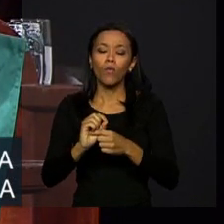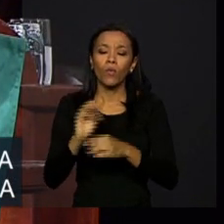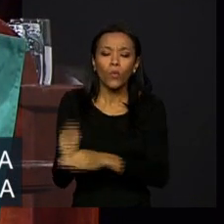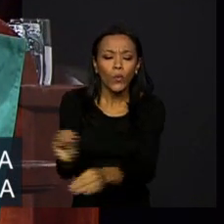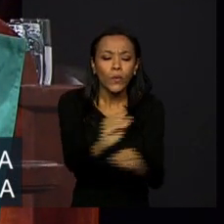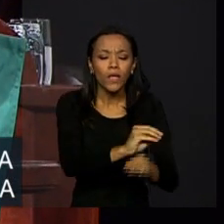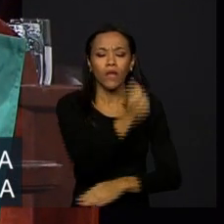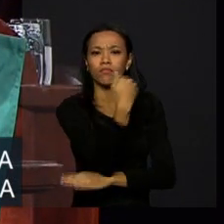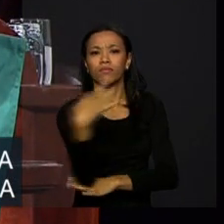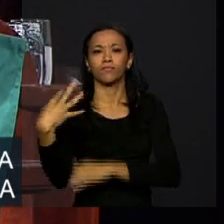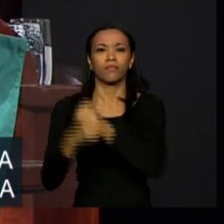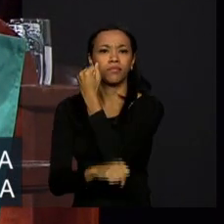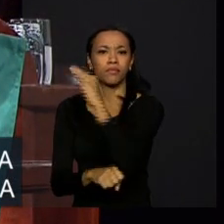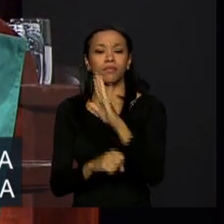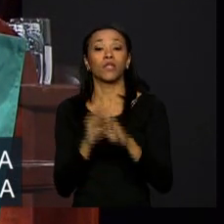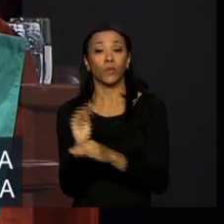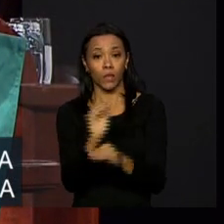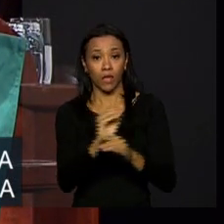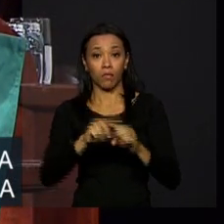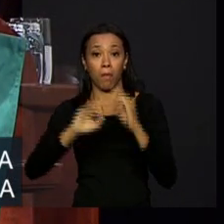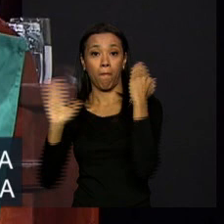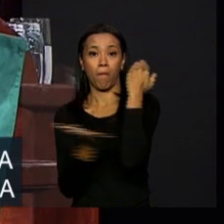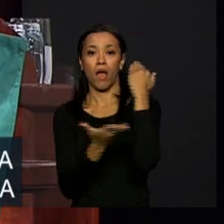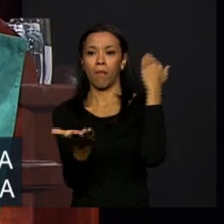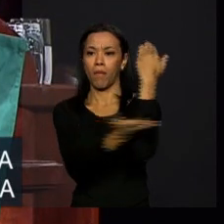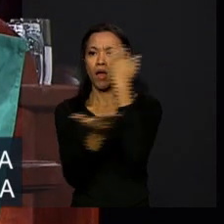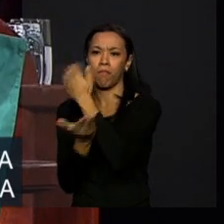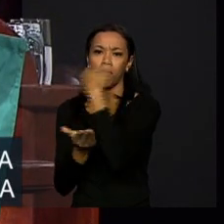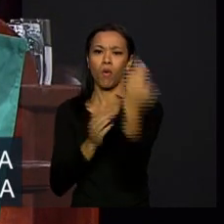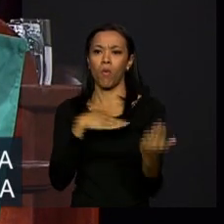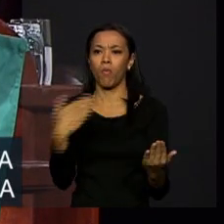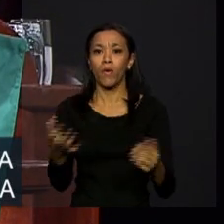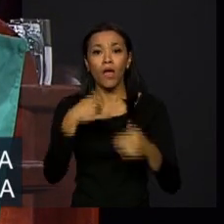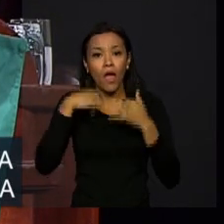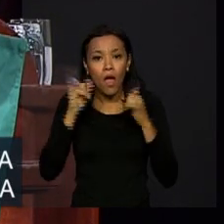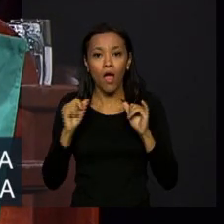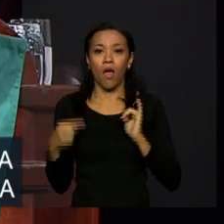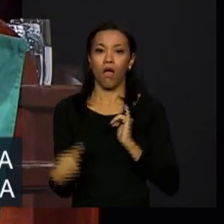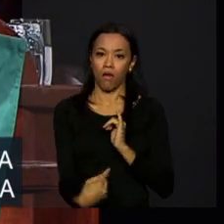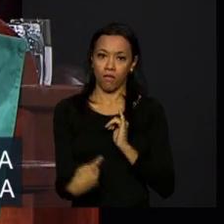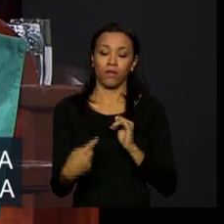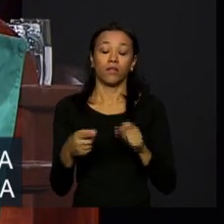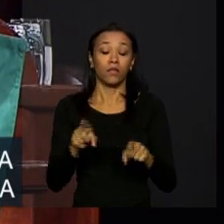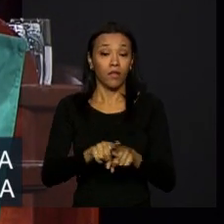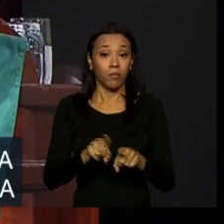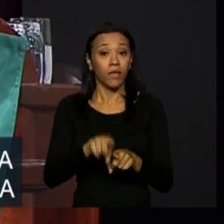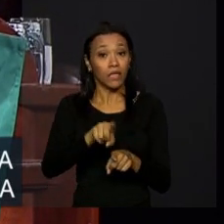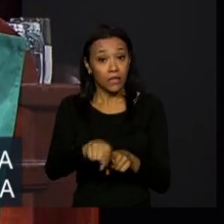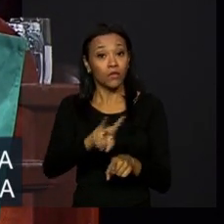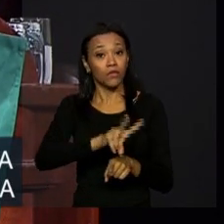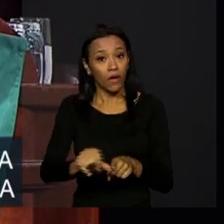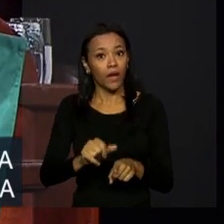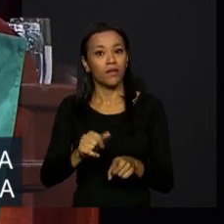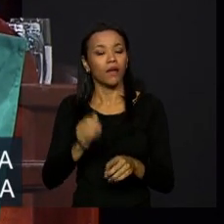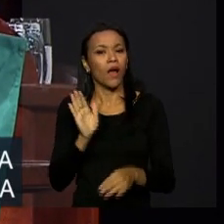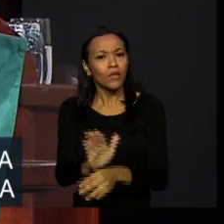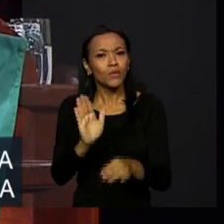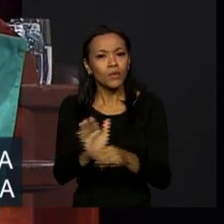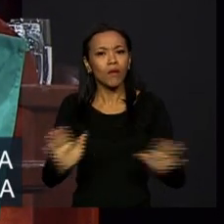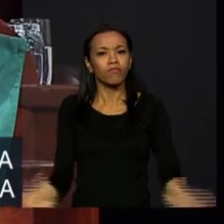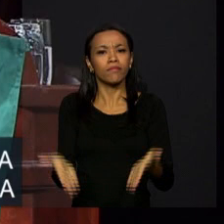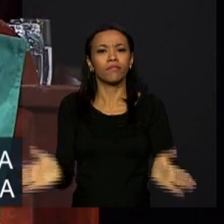desmatamento este apoio é essencial e resultará certamente em aumentos de produtividade em